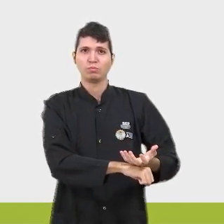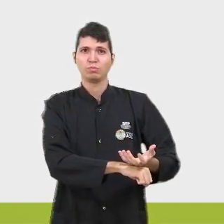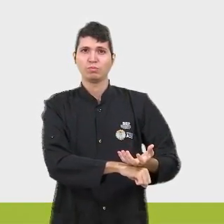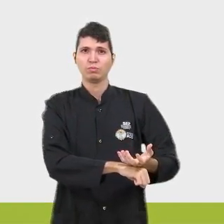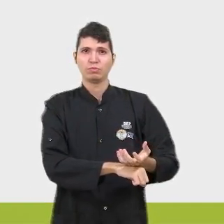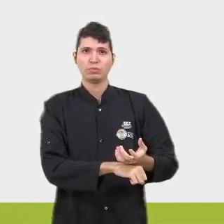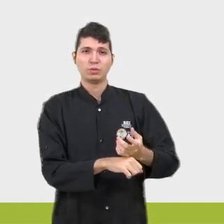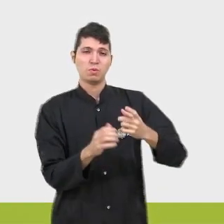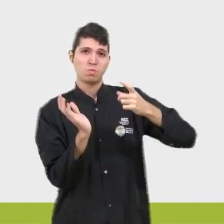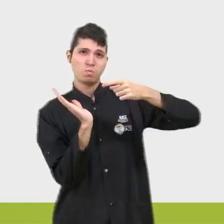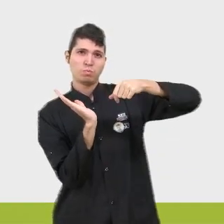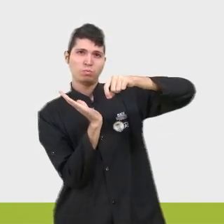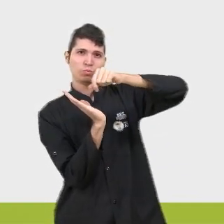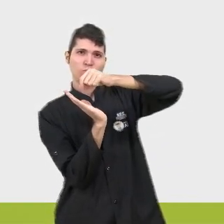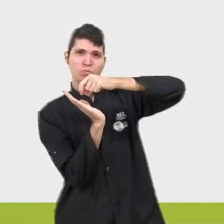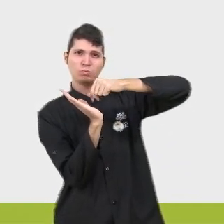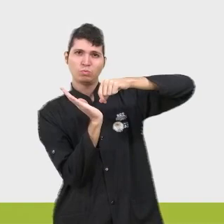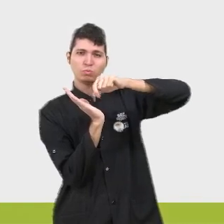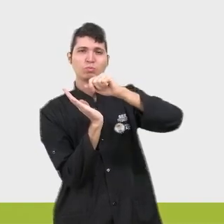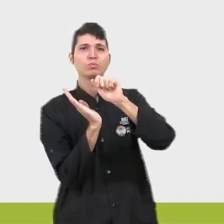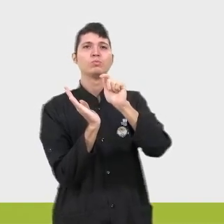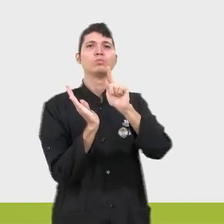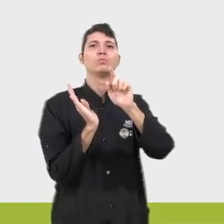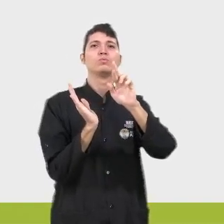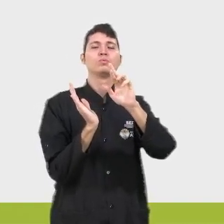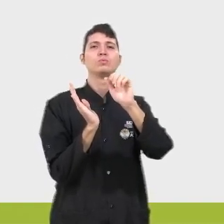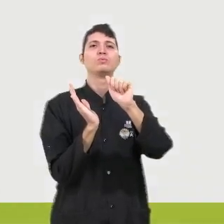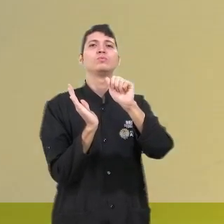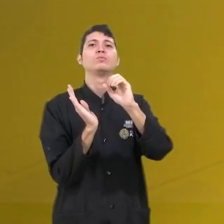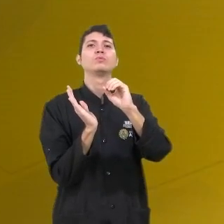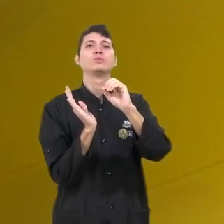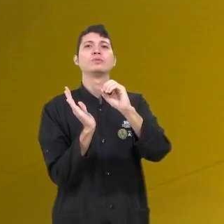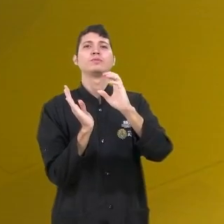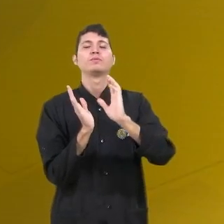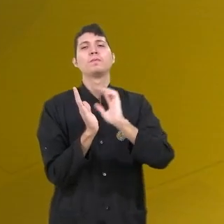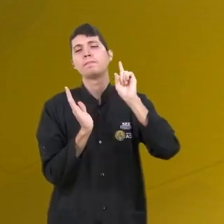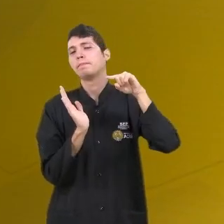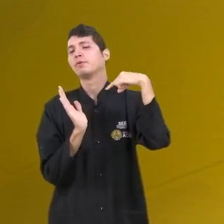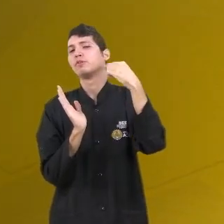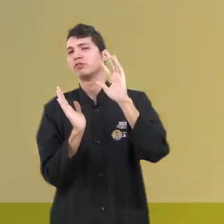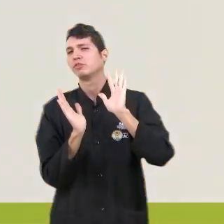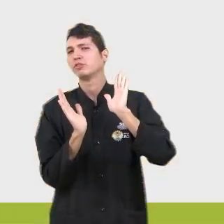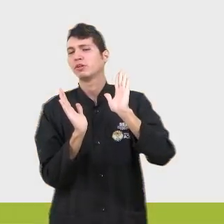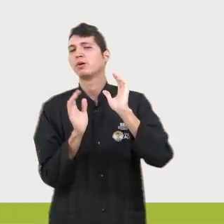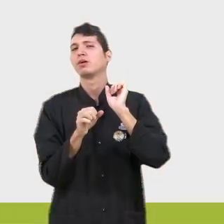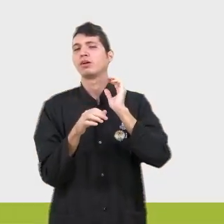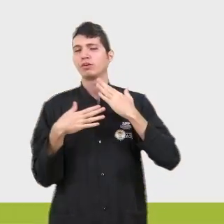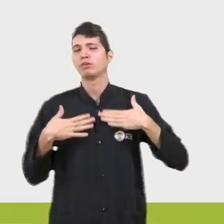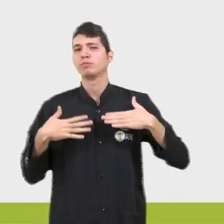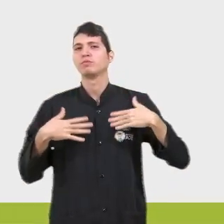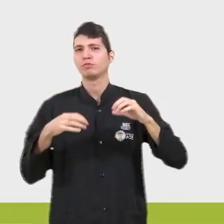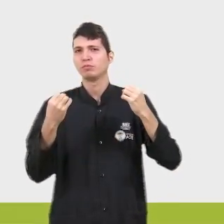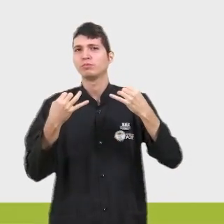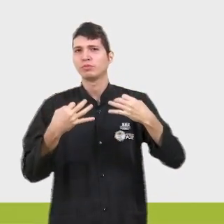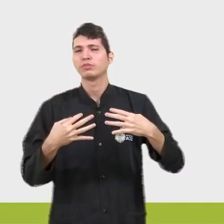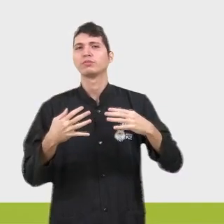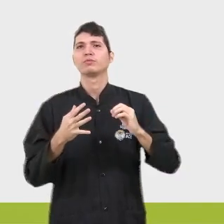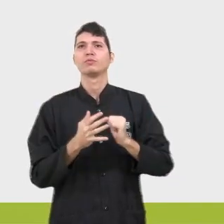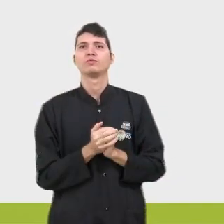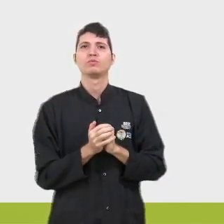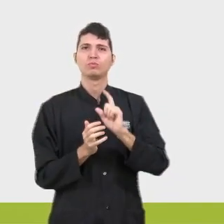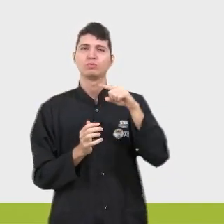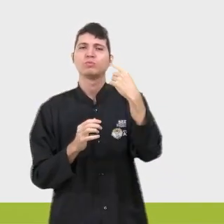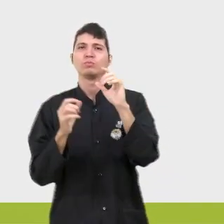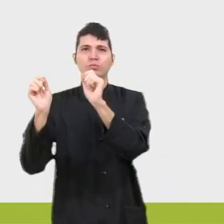grão de pólen. Espera aí que eu vou já falar sobre isso para vocês. Vamos para a próxima. Próximo slide, eu coloquei para vocês